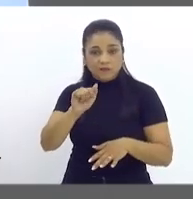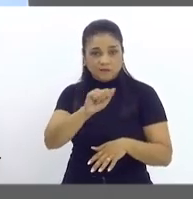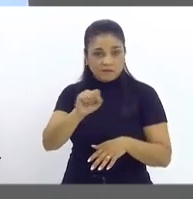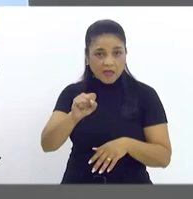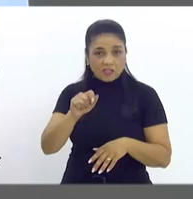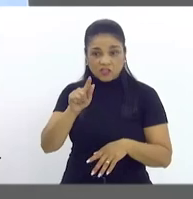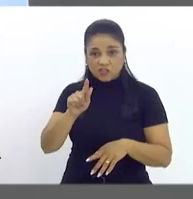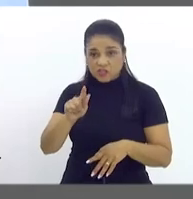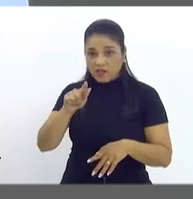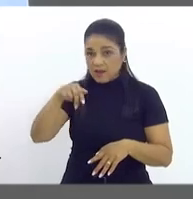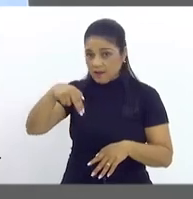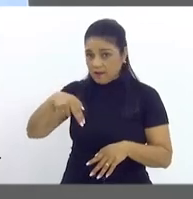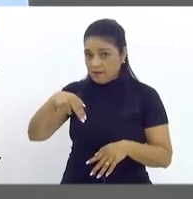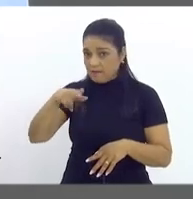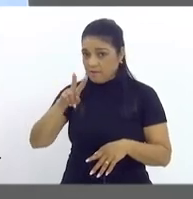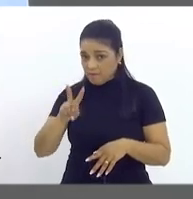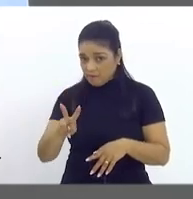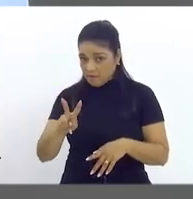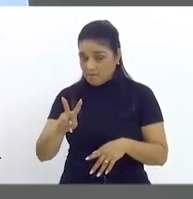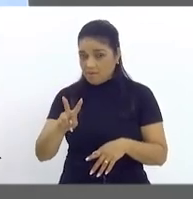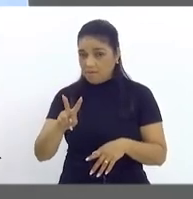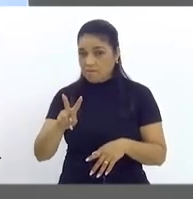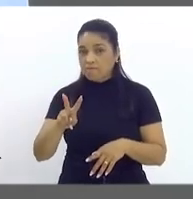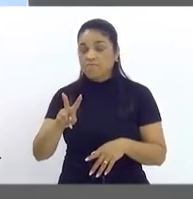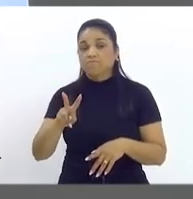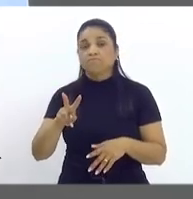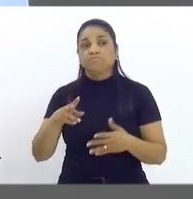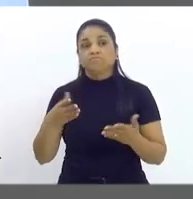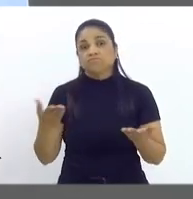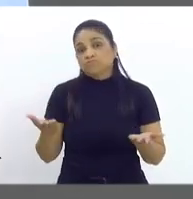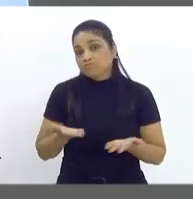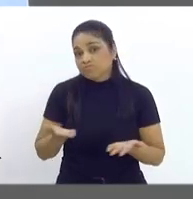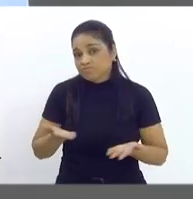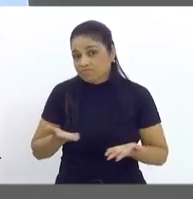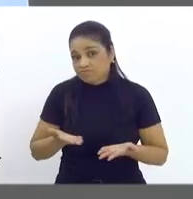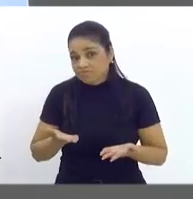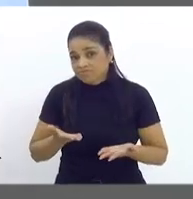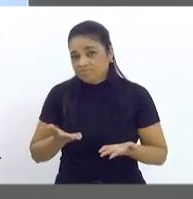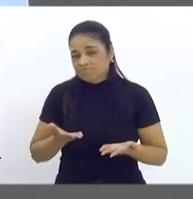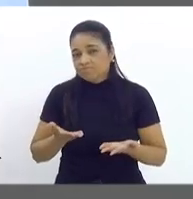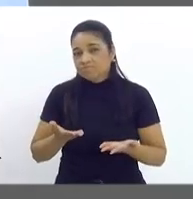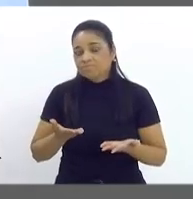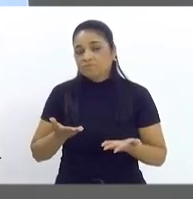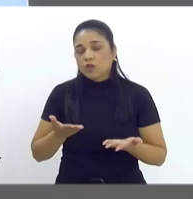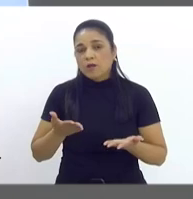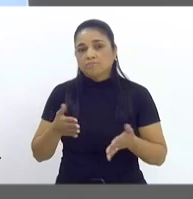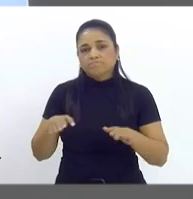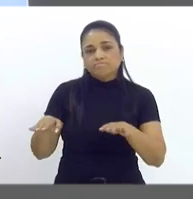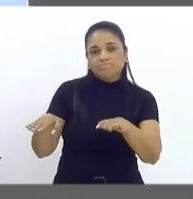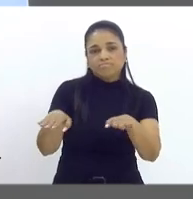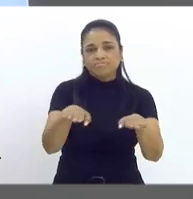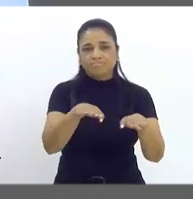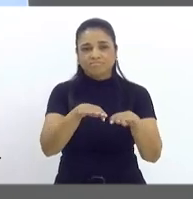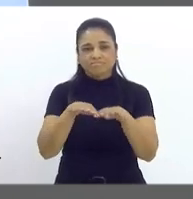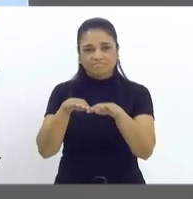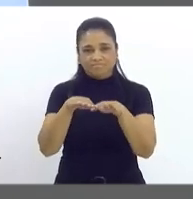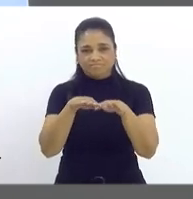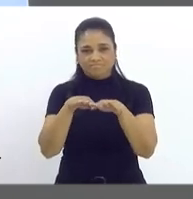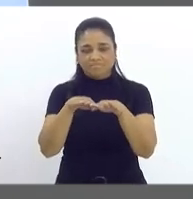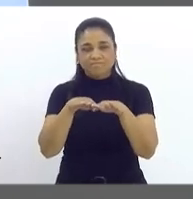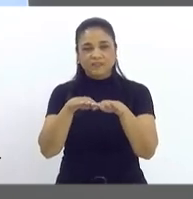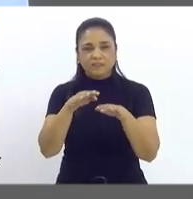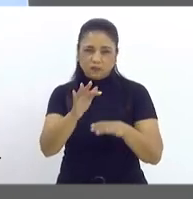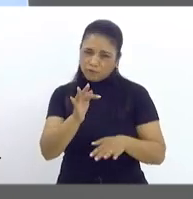buscado, tem chegado ao seu, a um patamar já de estabilidade, como a gente vai poder ver nos consumos a